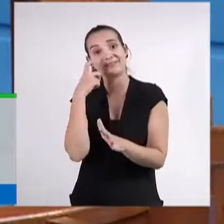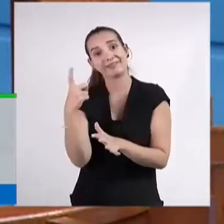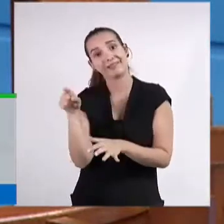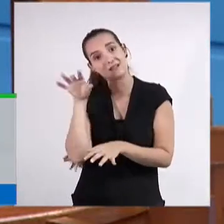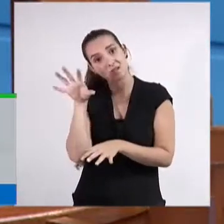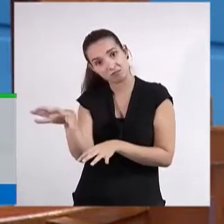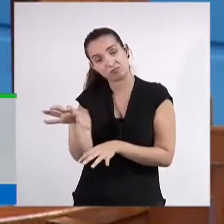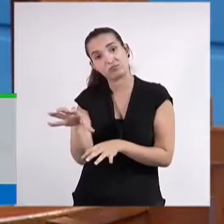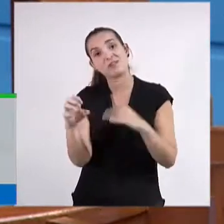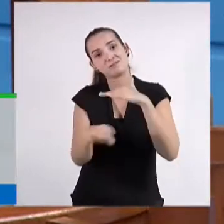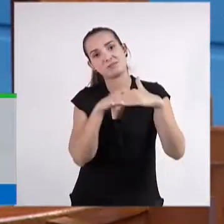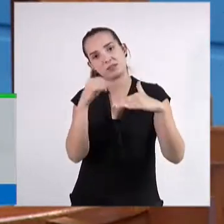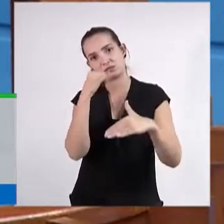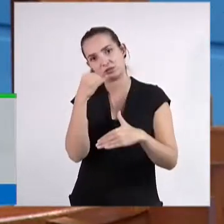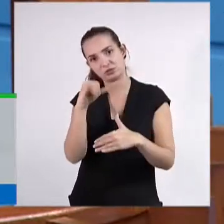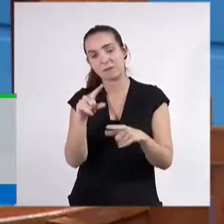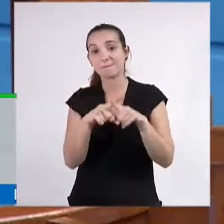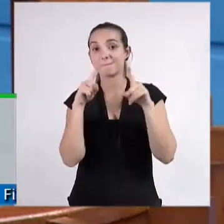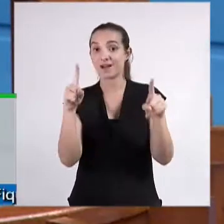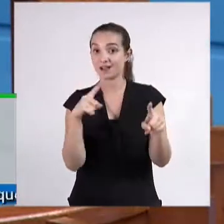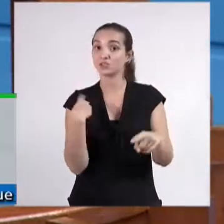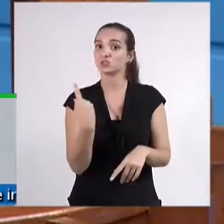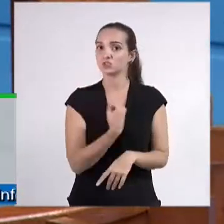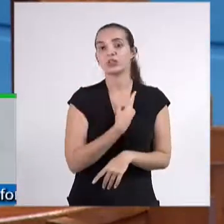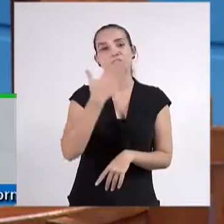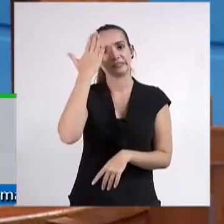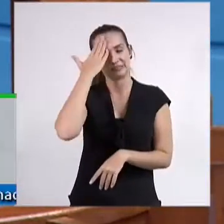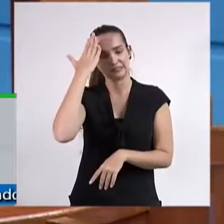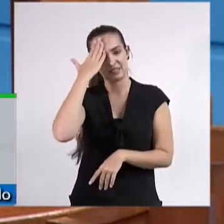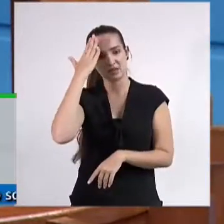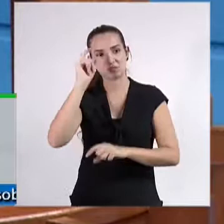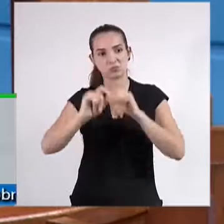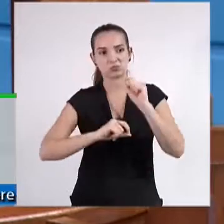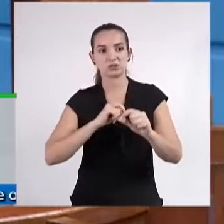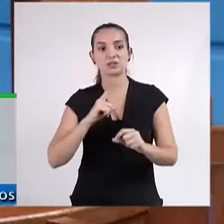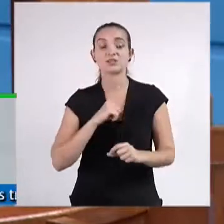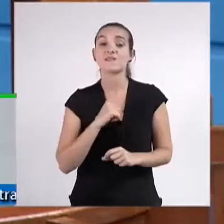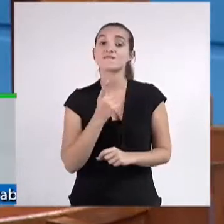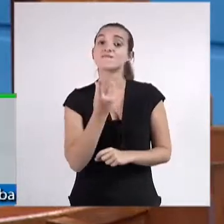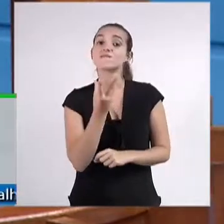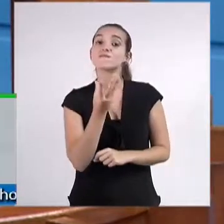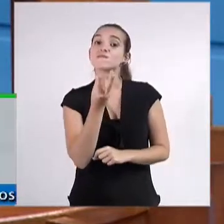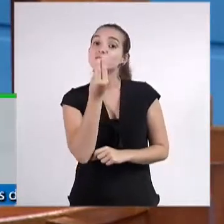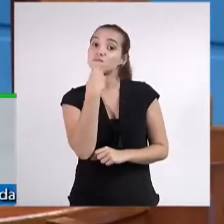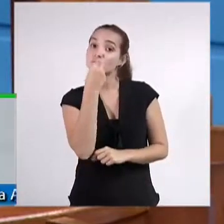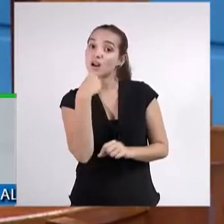é? Mas nós sabemos da fragilidade das